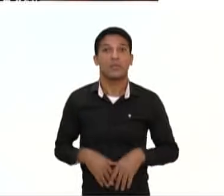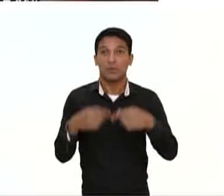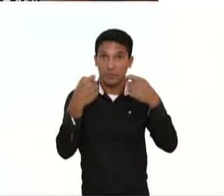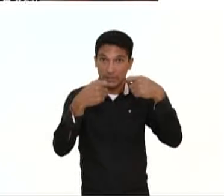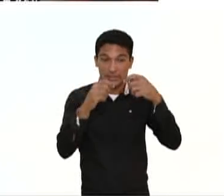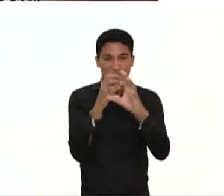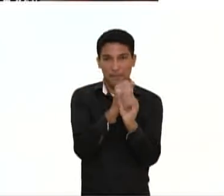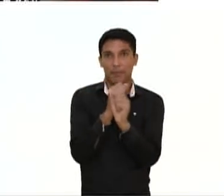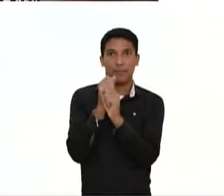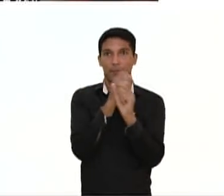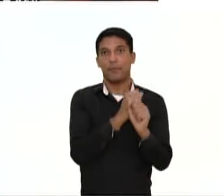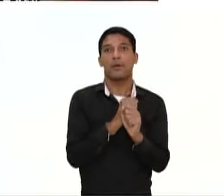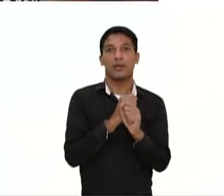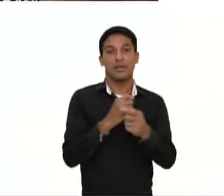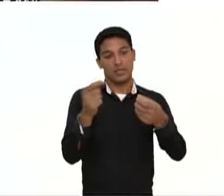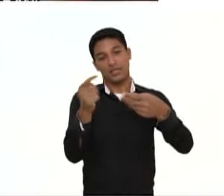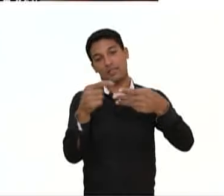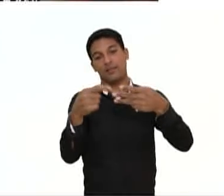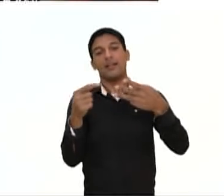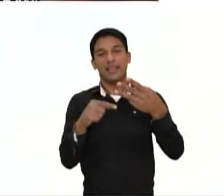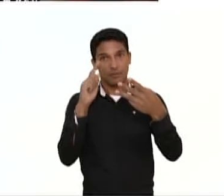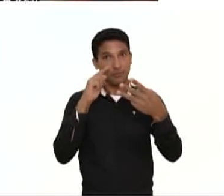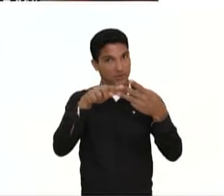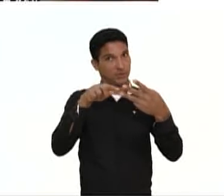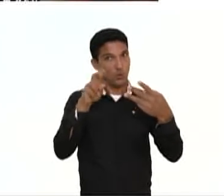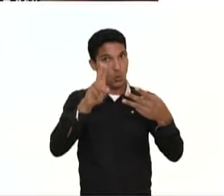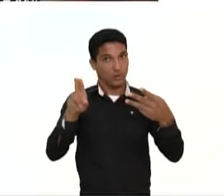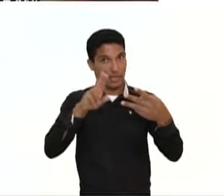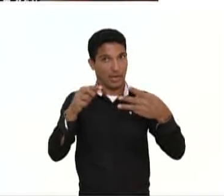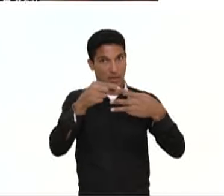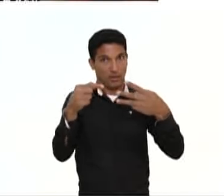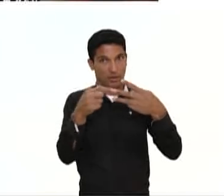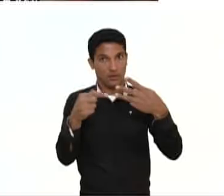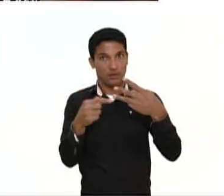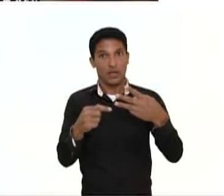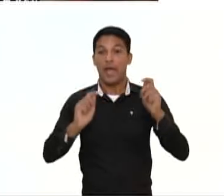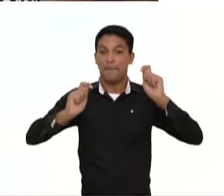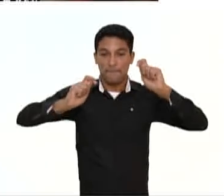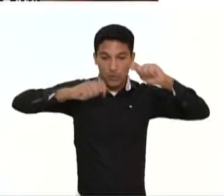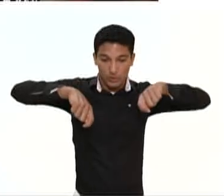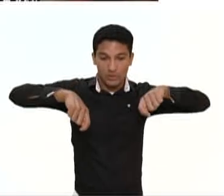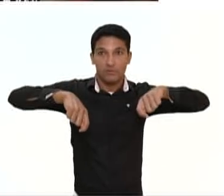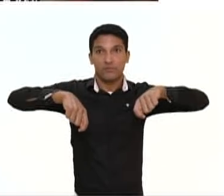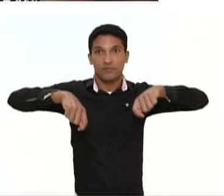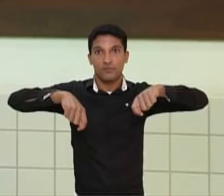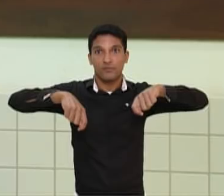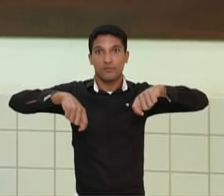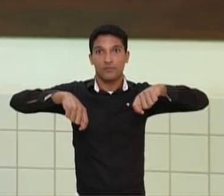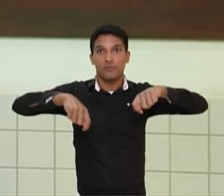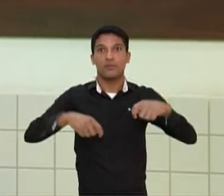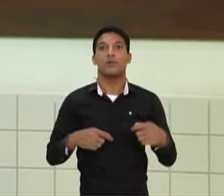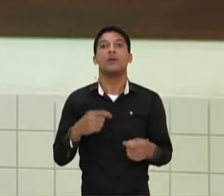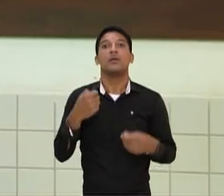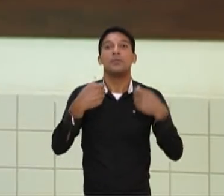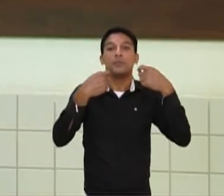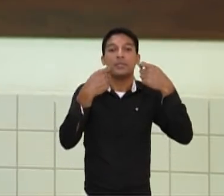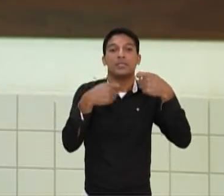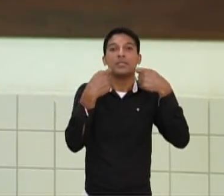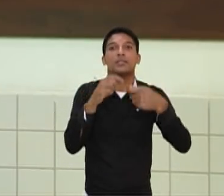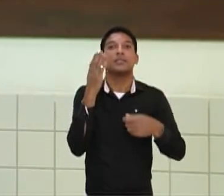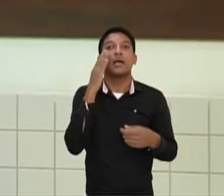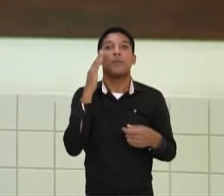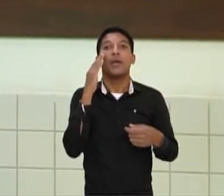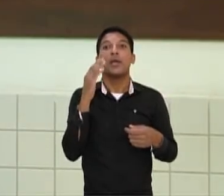calculada considerando todos os casos possíveis e também os casos favoráveis desse experimento. Então eu tenho que saber quais são todas